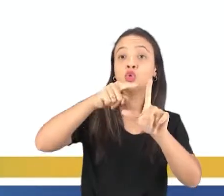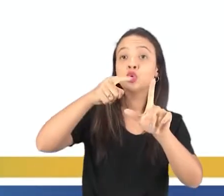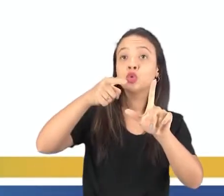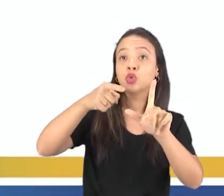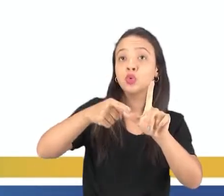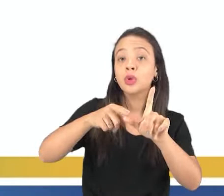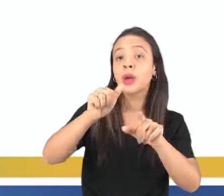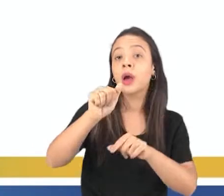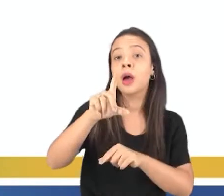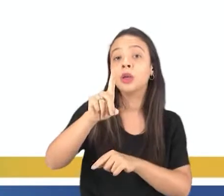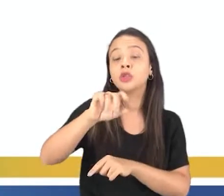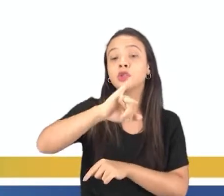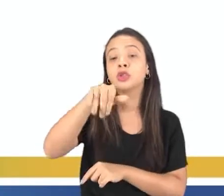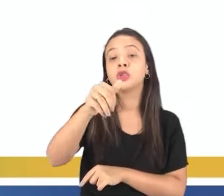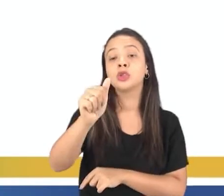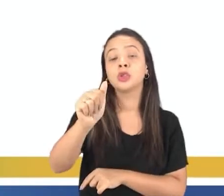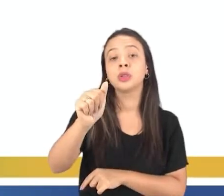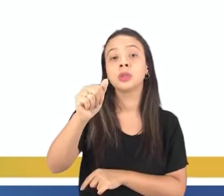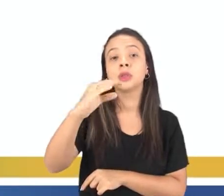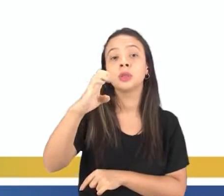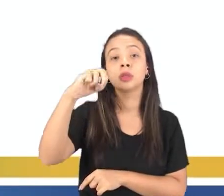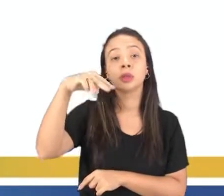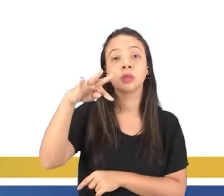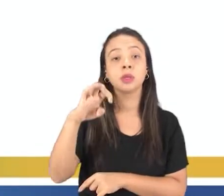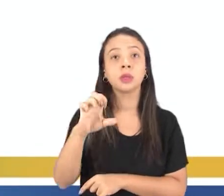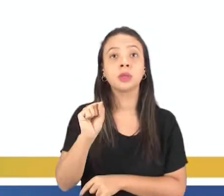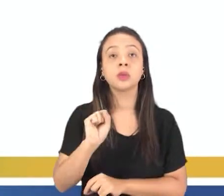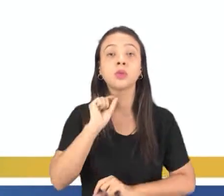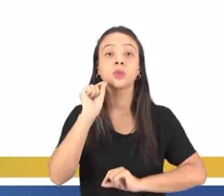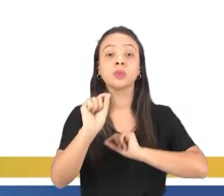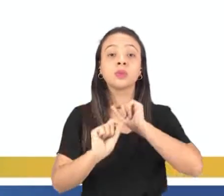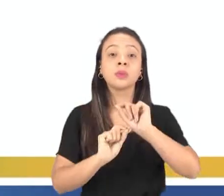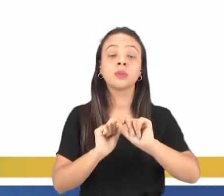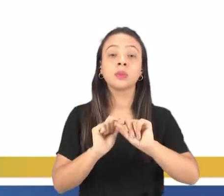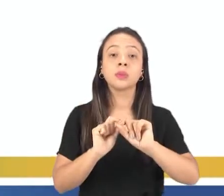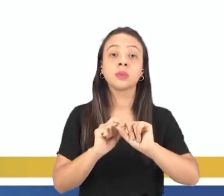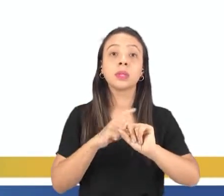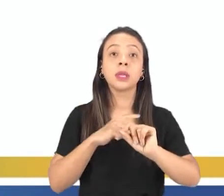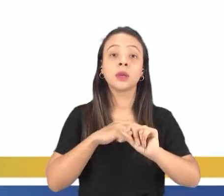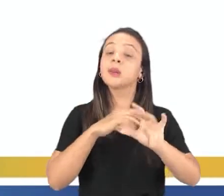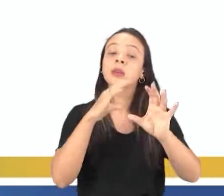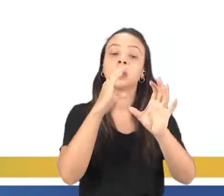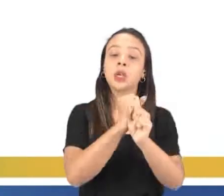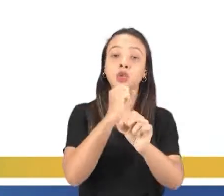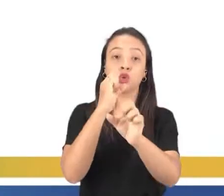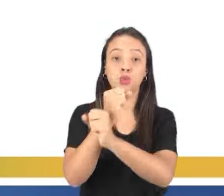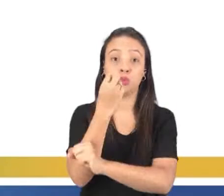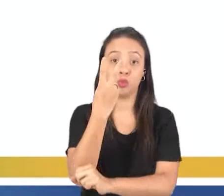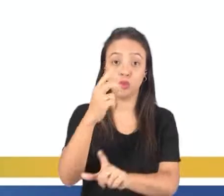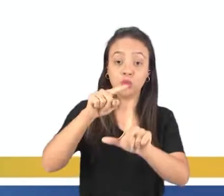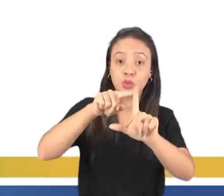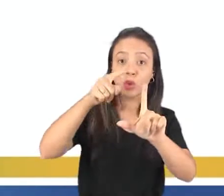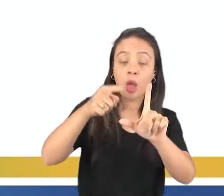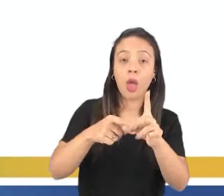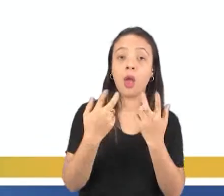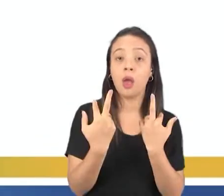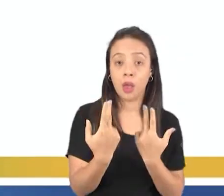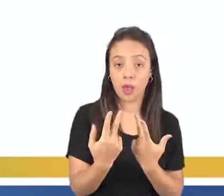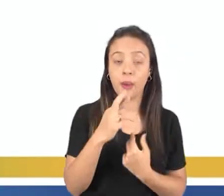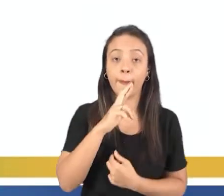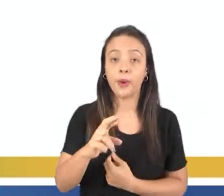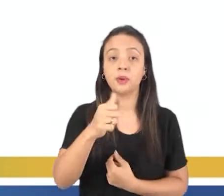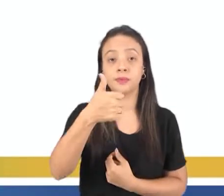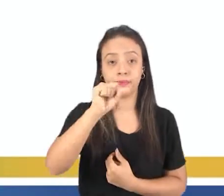de um paralelogramo são suplementares, ou seja, suplementares é que a soma dos dois ângulos é igual a